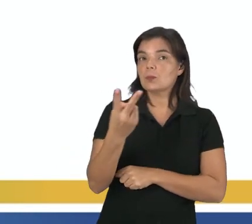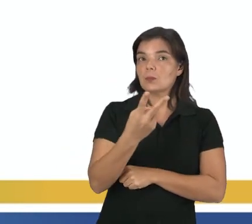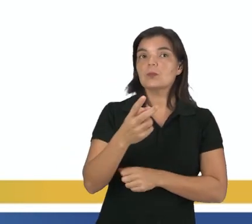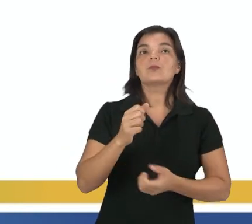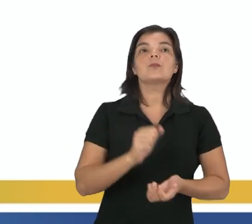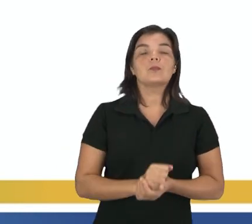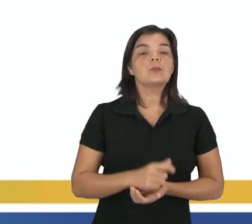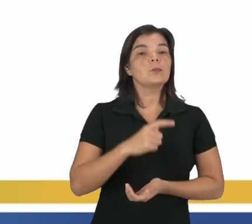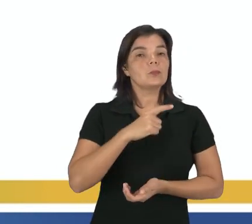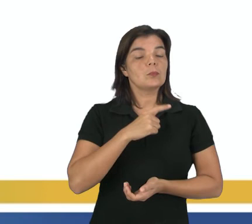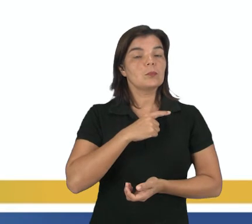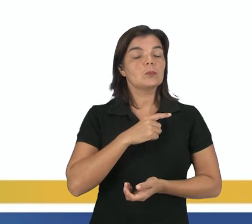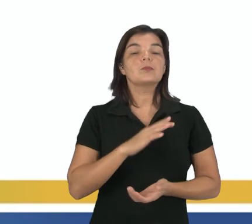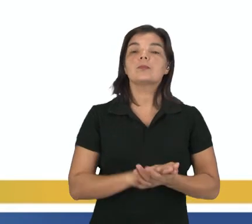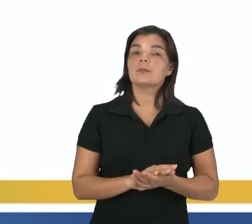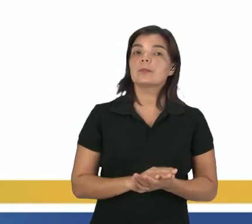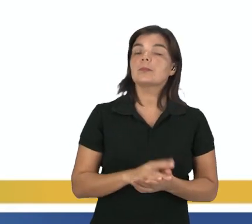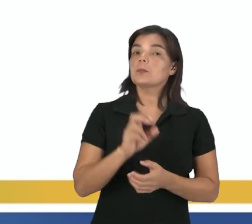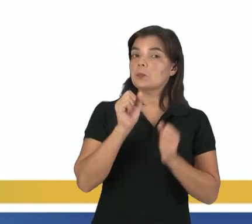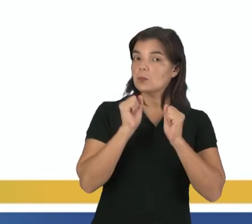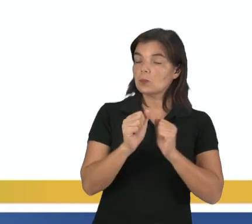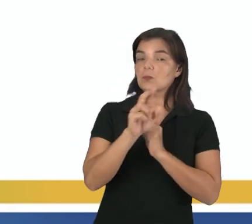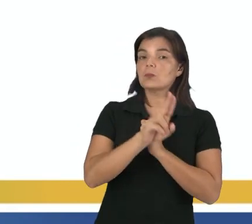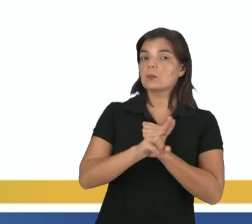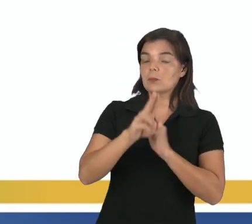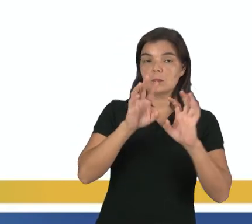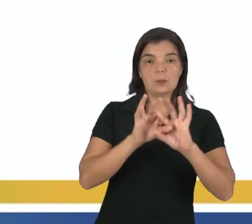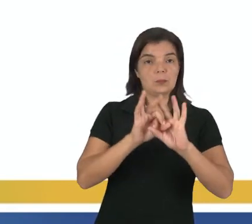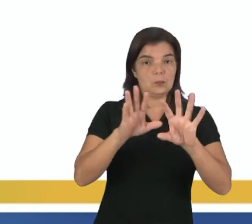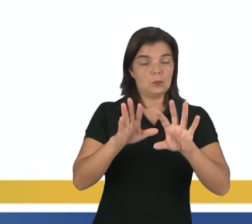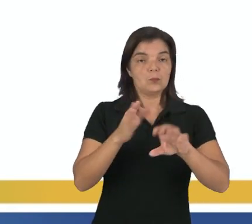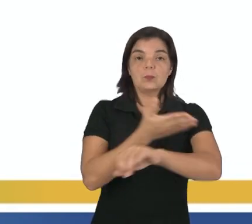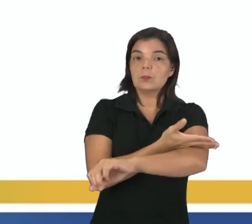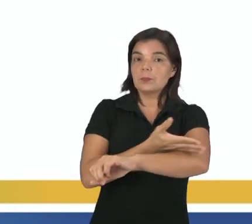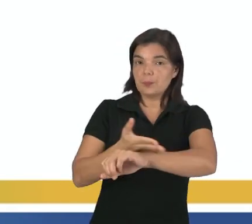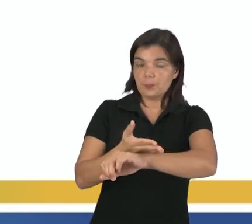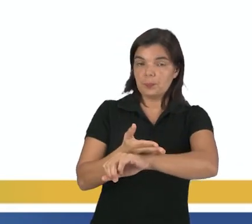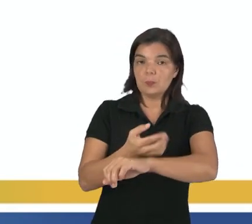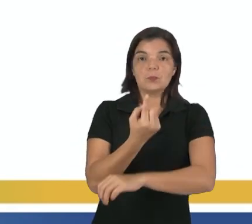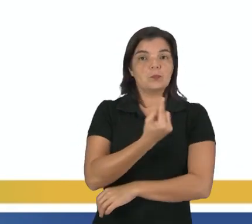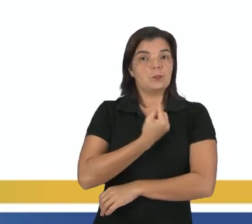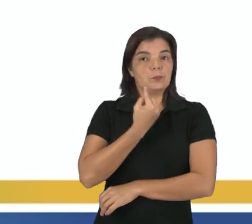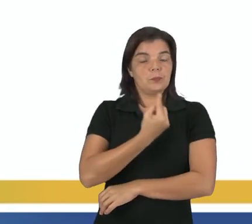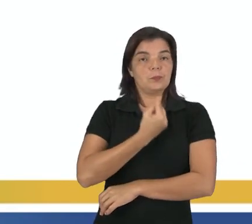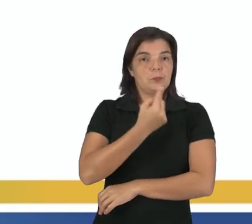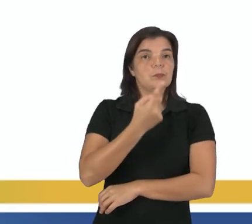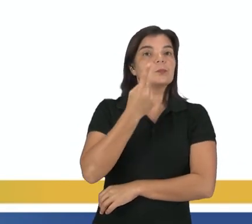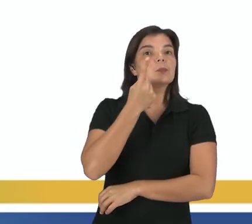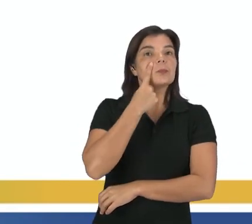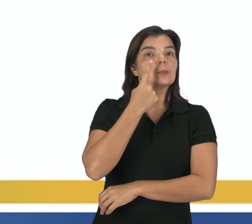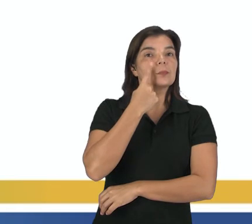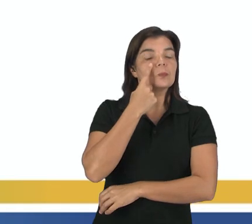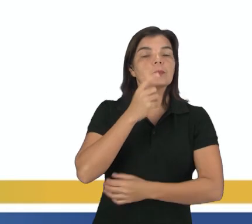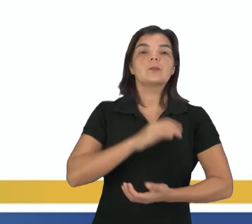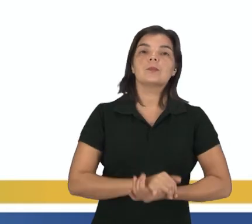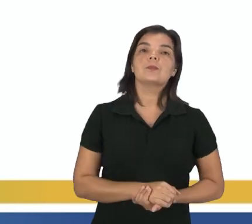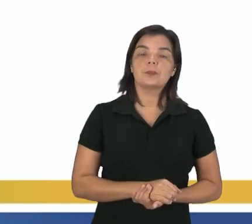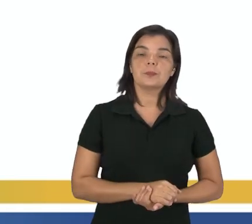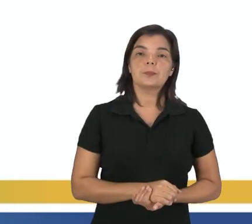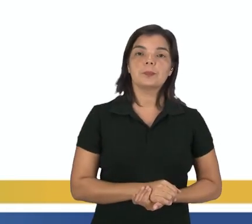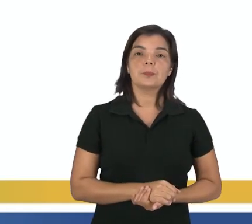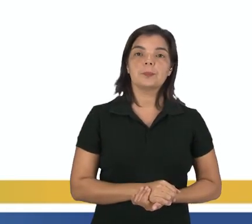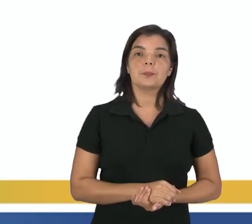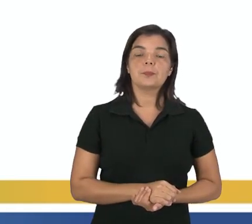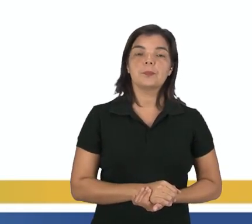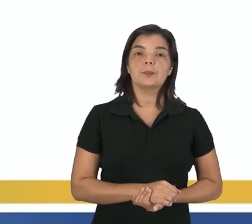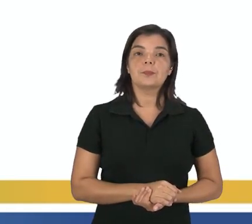você tem aqui um caso facultativo. Você pode deixar branco. Nesse caso, observem a tela